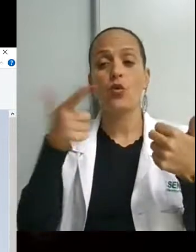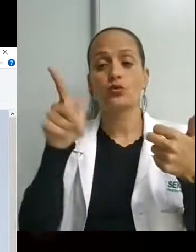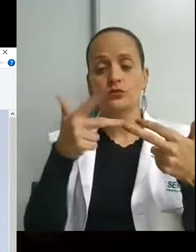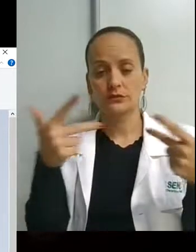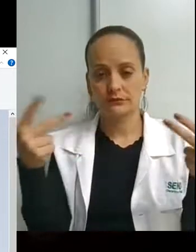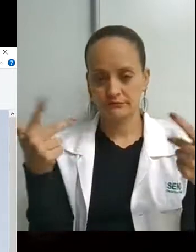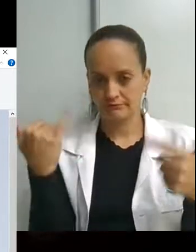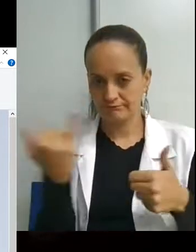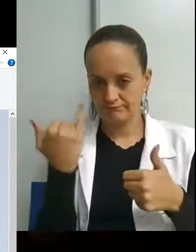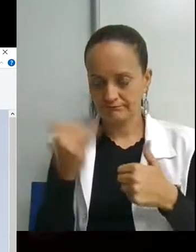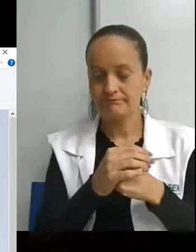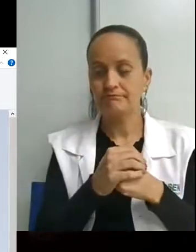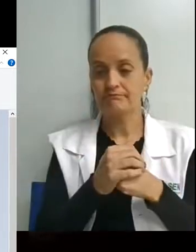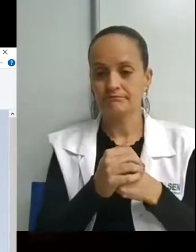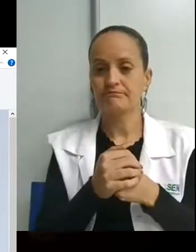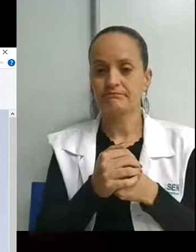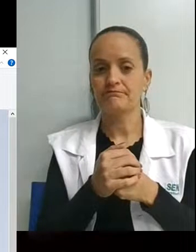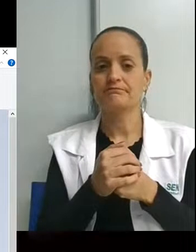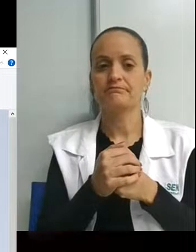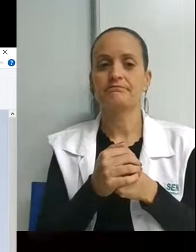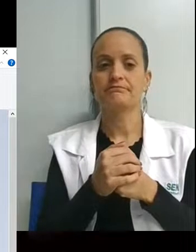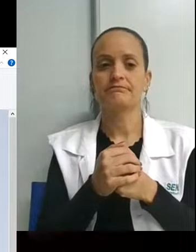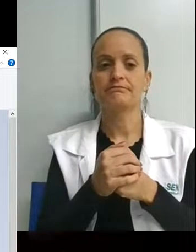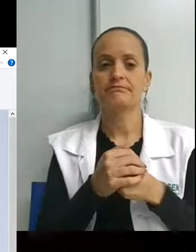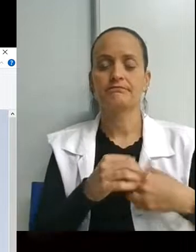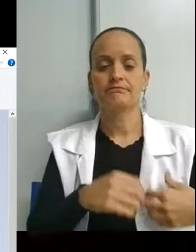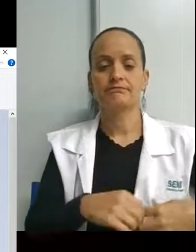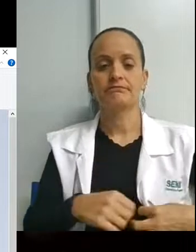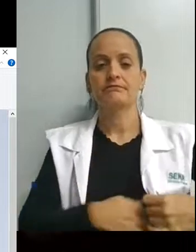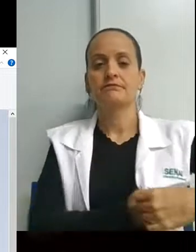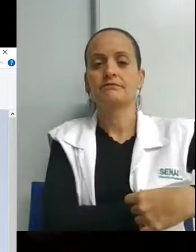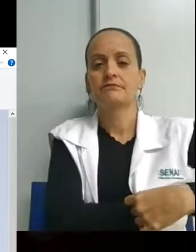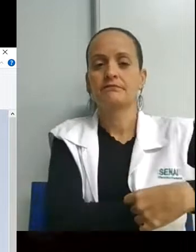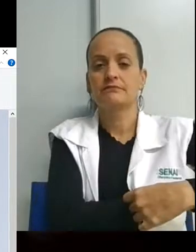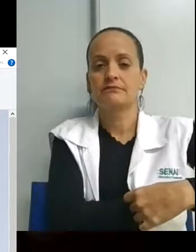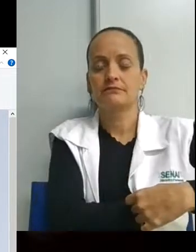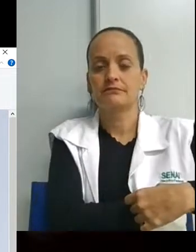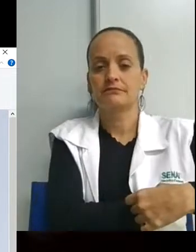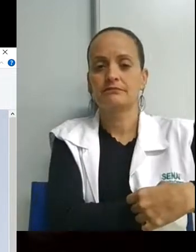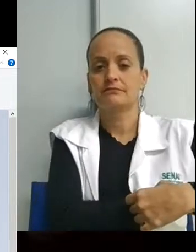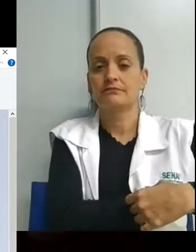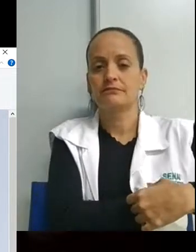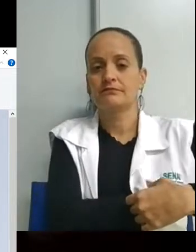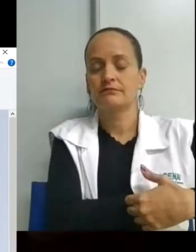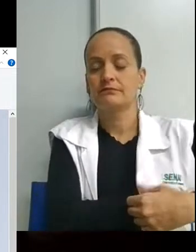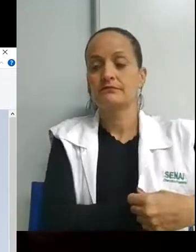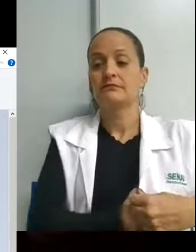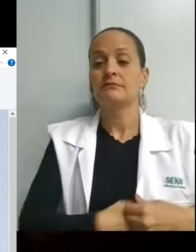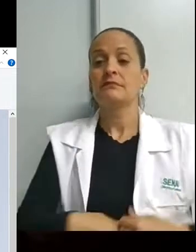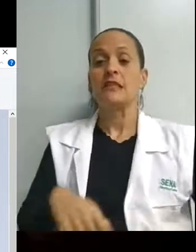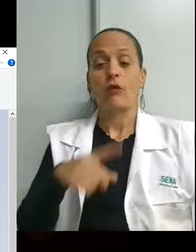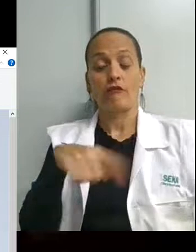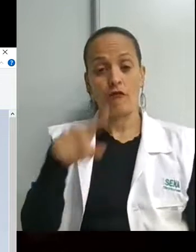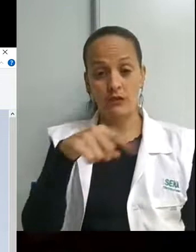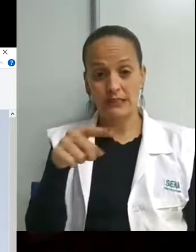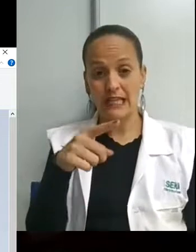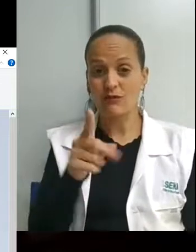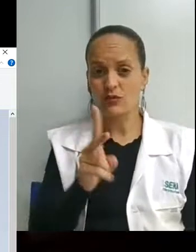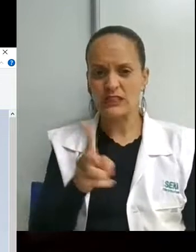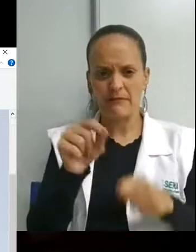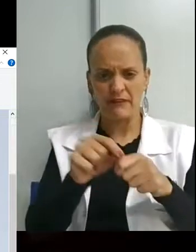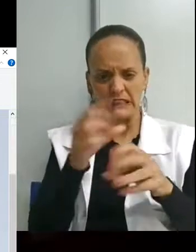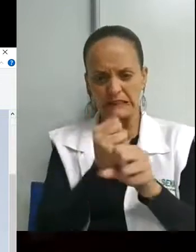mais complicar para vocês aqui, mas não preocupa que isso aqui, ó, é coisa pontual. A gente não vai fazer isso aqui com frequência,